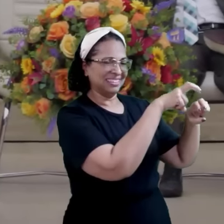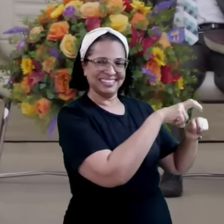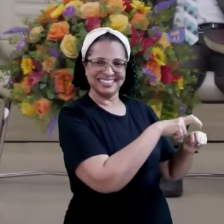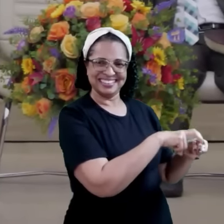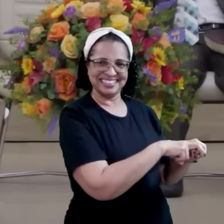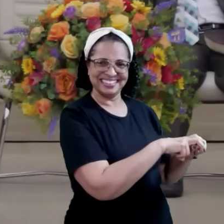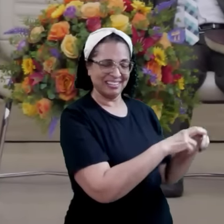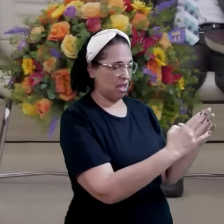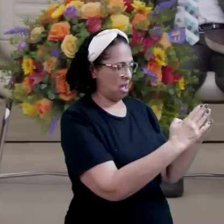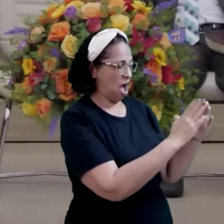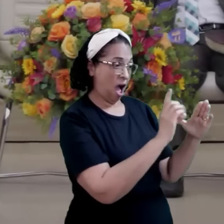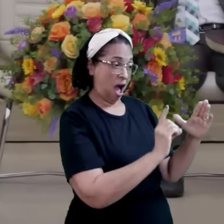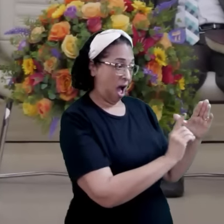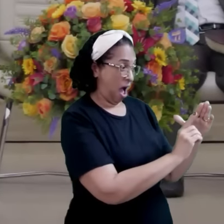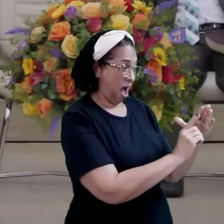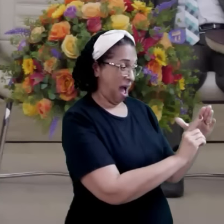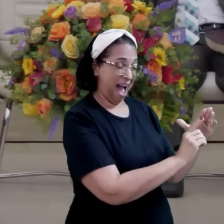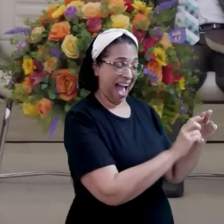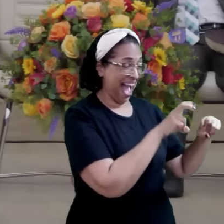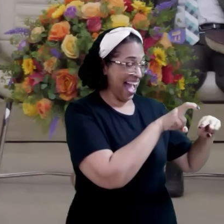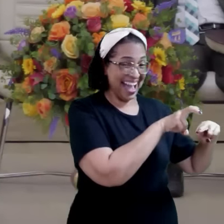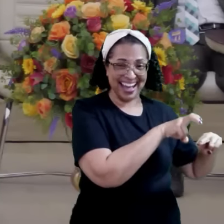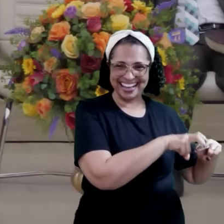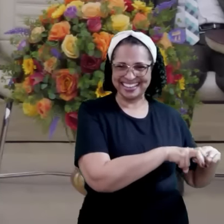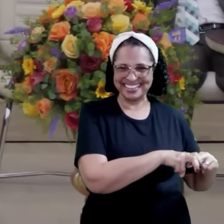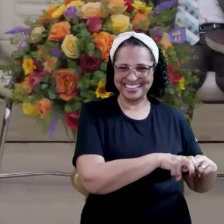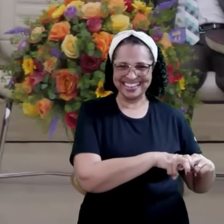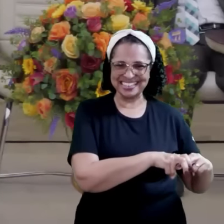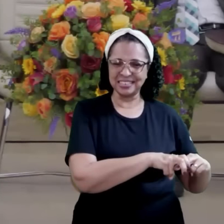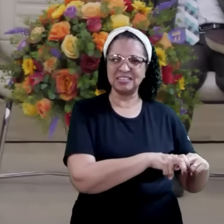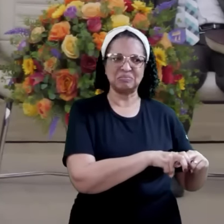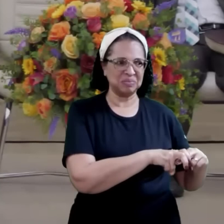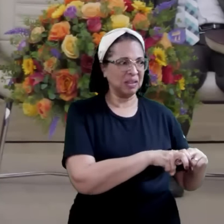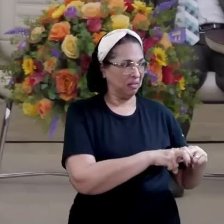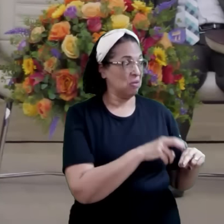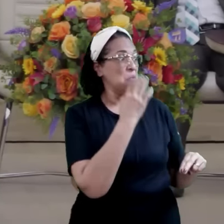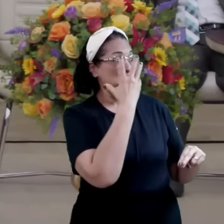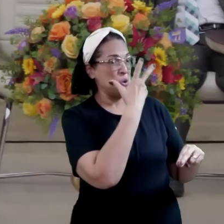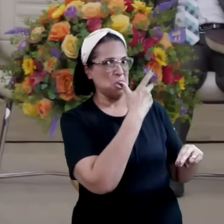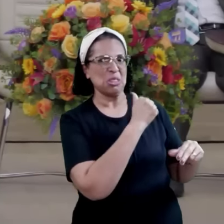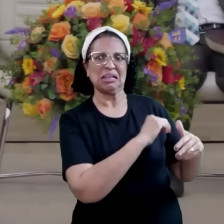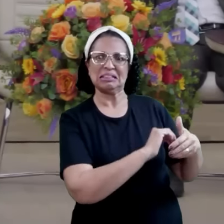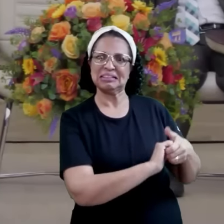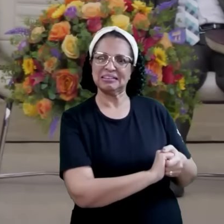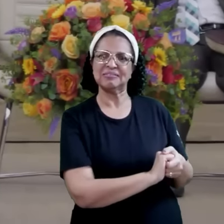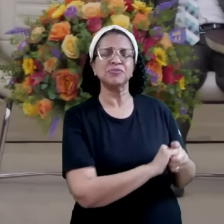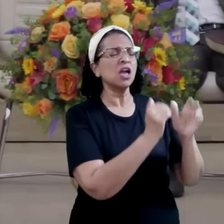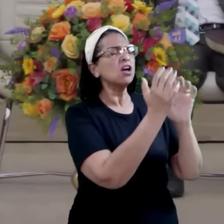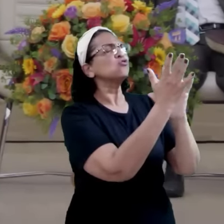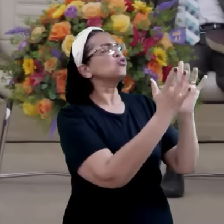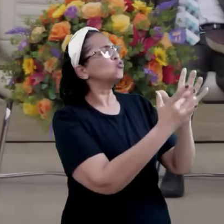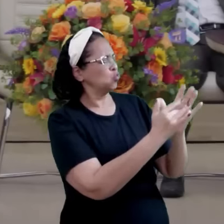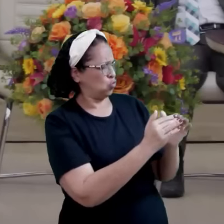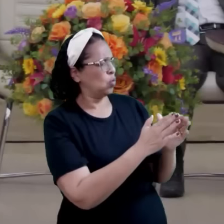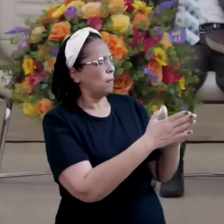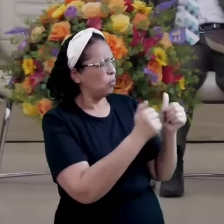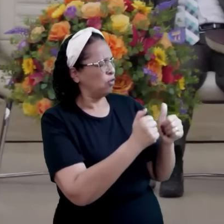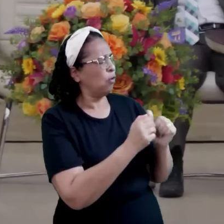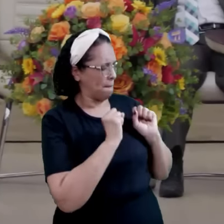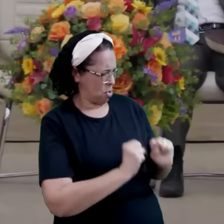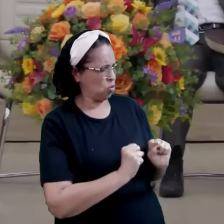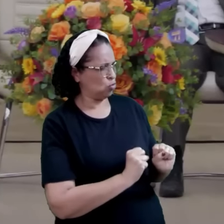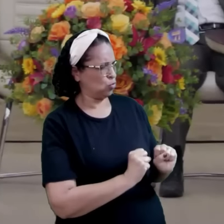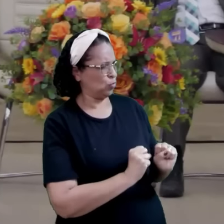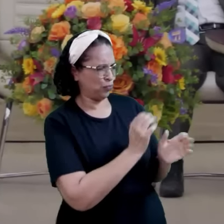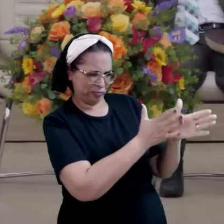Nazarena a casa é nova a casa Devia ser boa porque ele era rico mas daqui a pouquinho ele pede uma oportunidade Jesus o Senhor me dá uma oportunidade